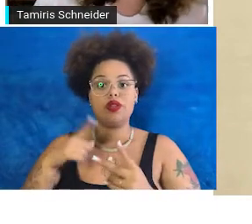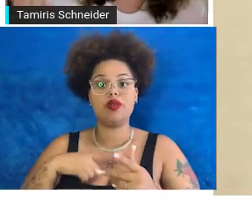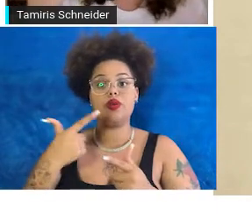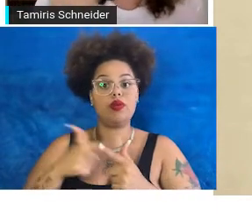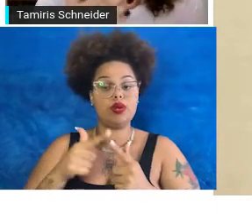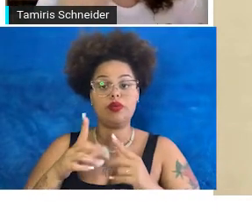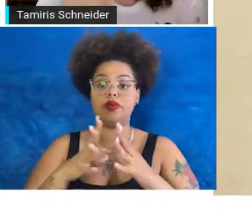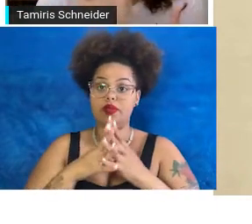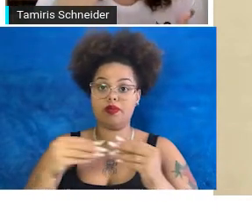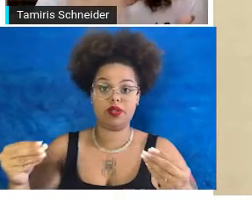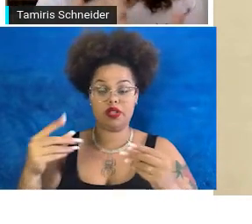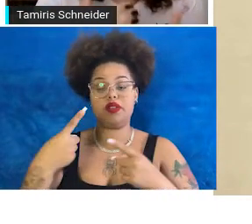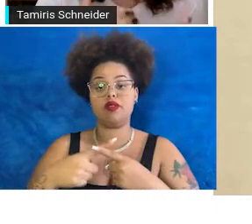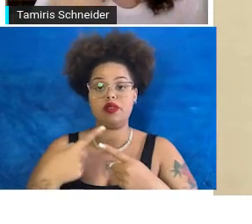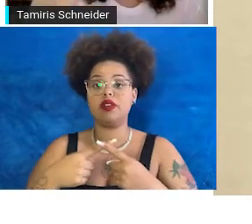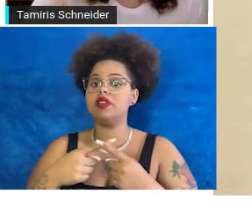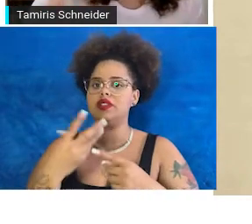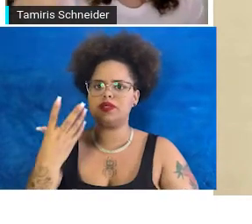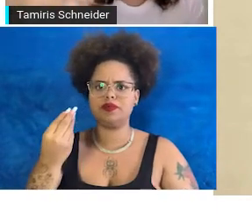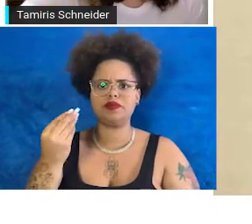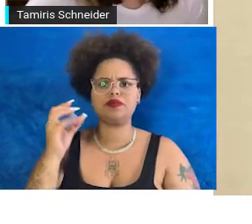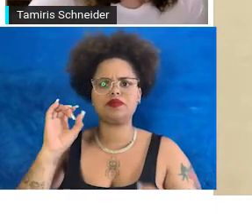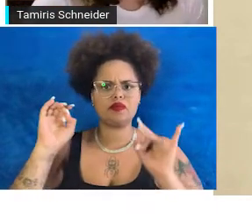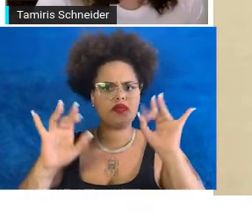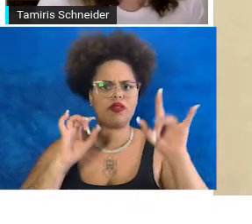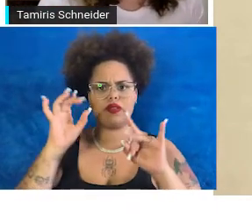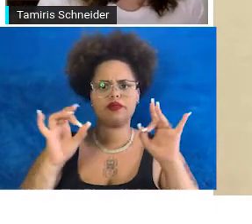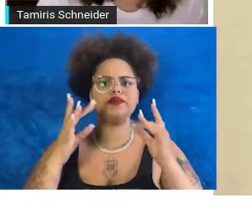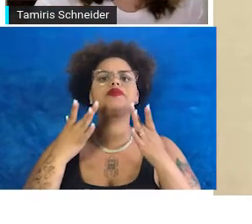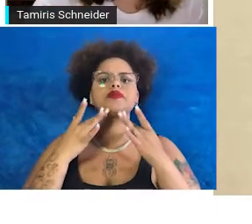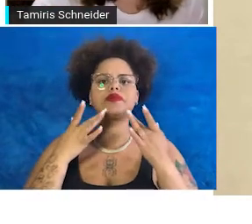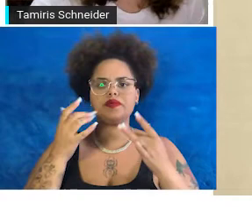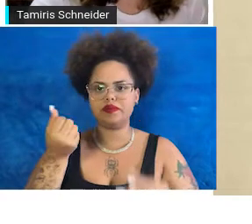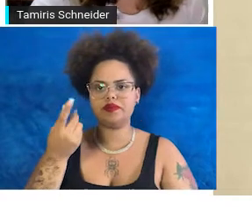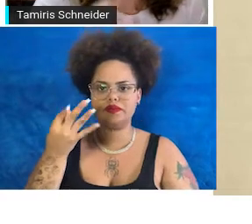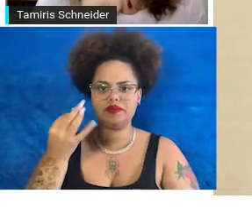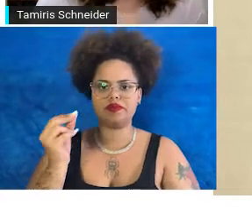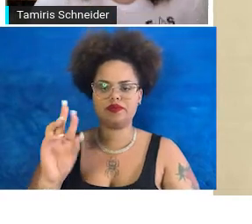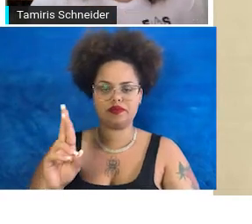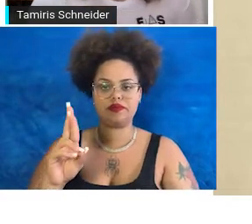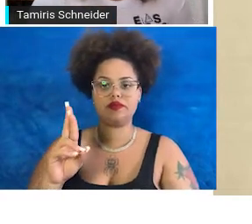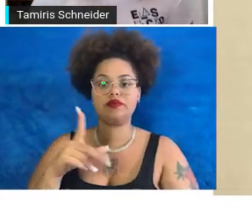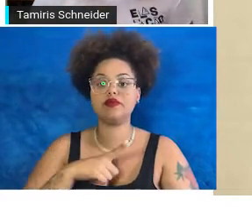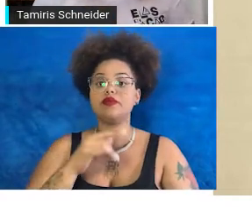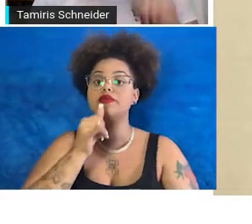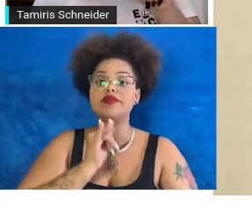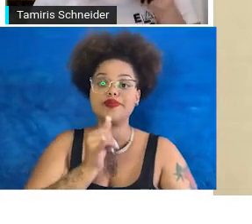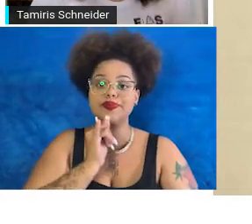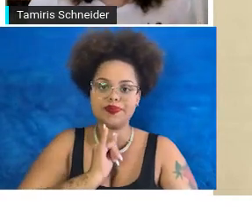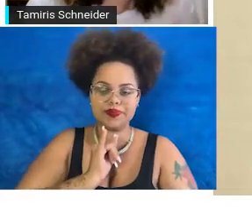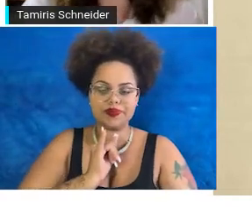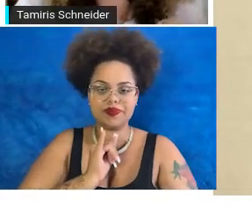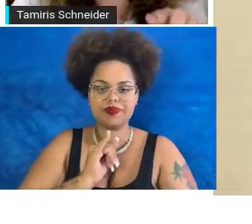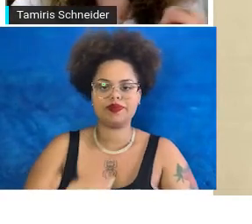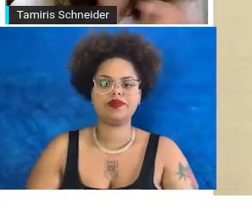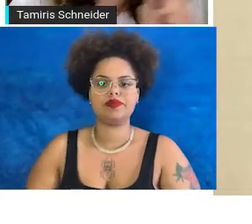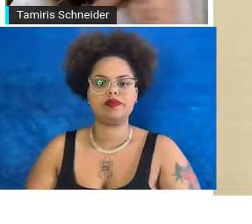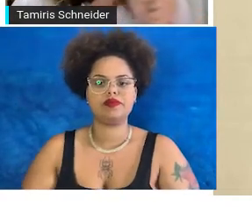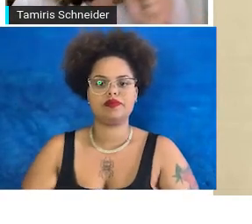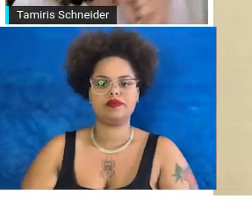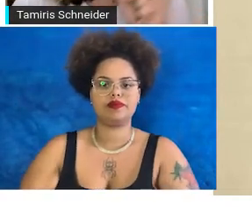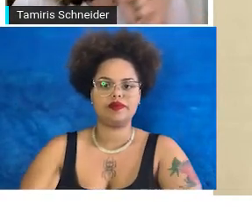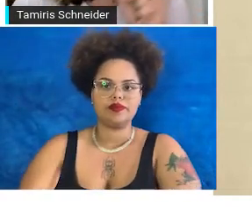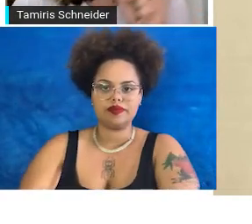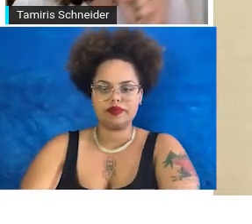de perder, porque eles são essenciais para a atuação do ator, né? Então, aqui eu tenho exemplos. Essas